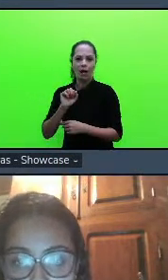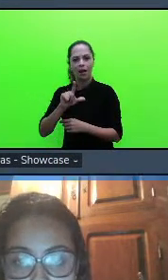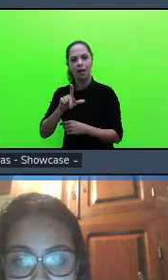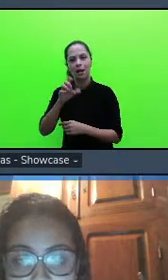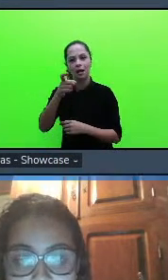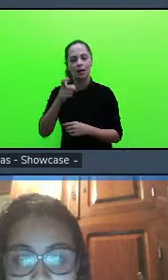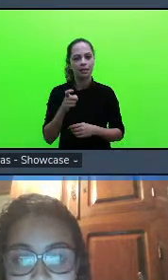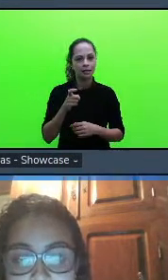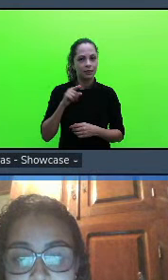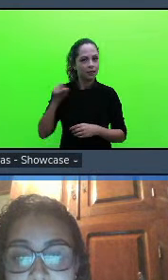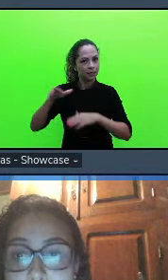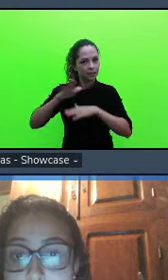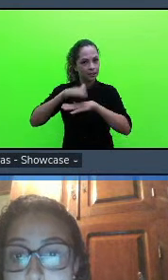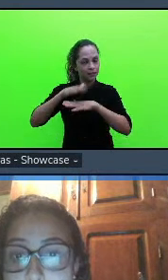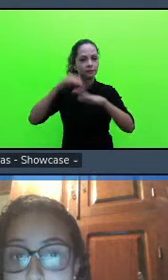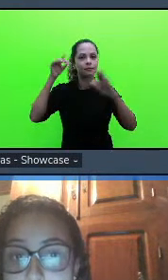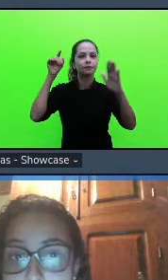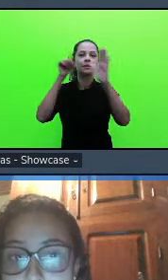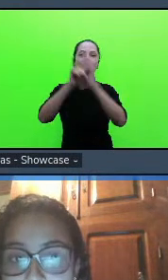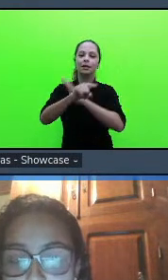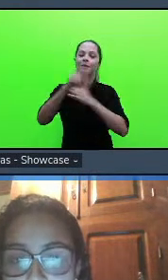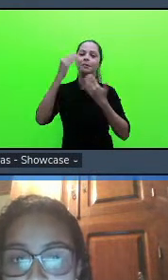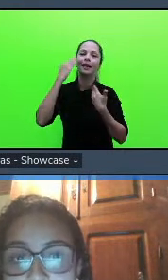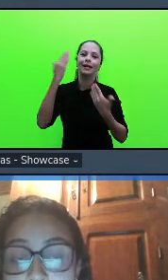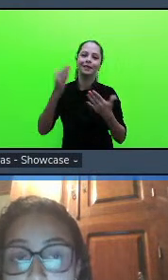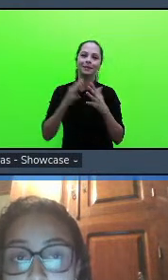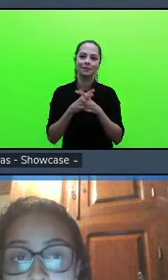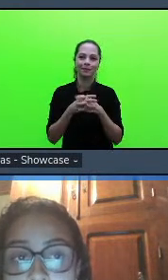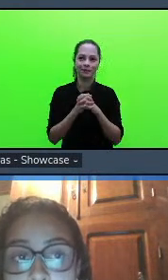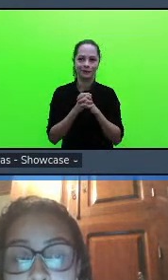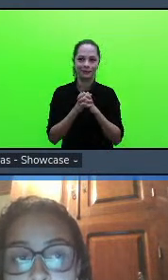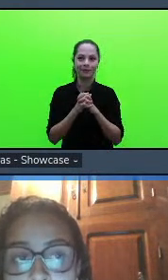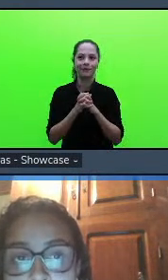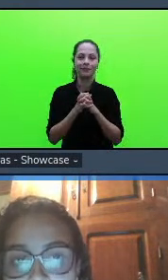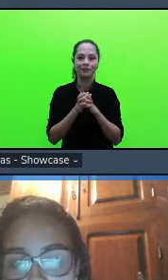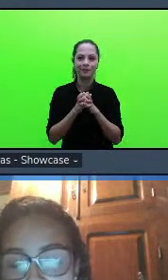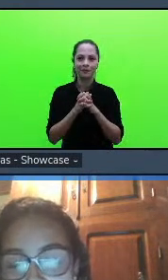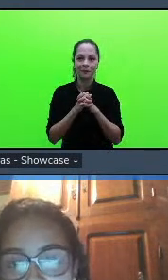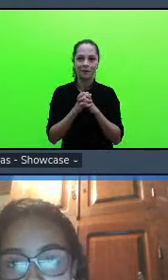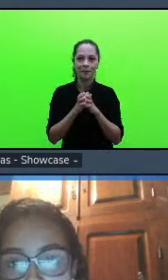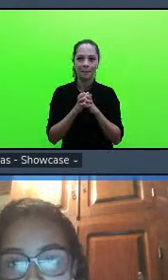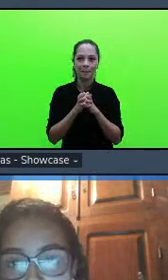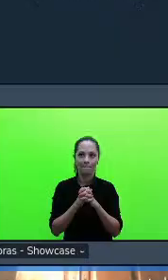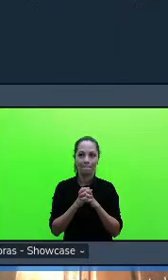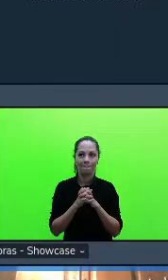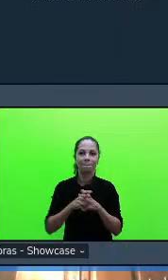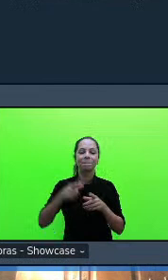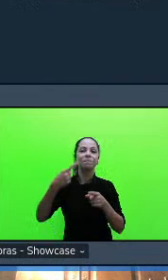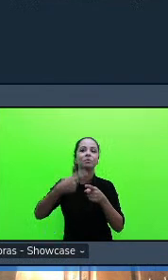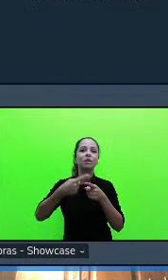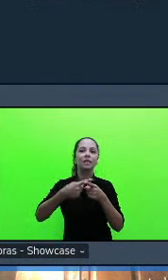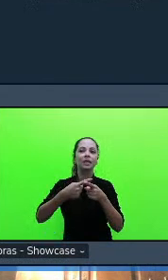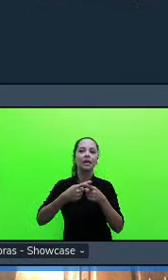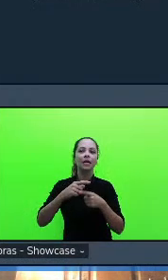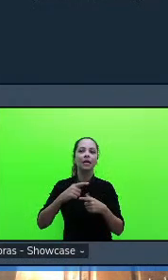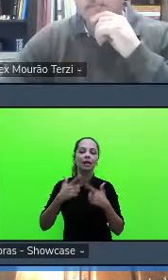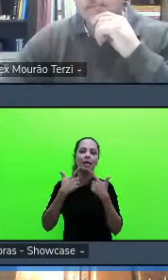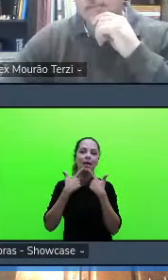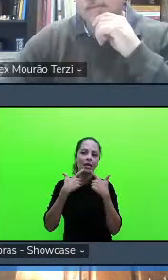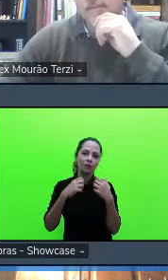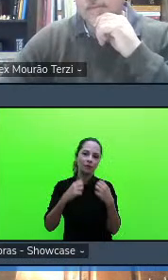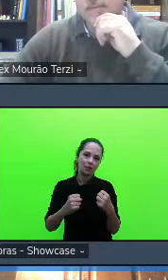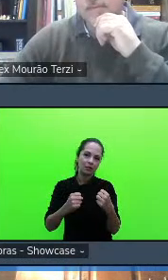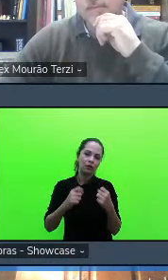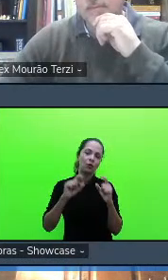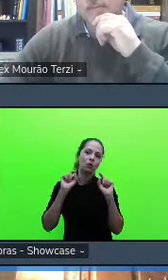fazer o questionamento dele obrigada viu por nada mas é porque a linguística ela defende que